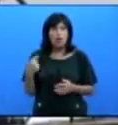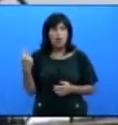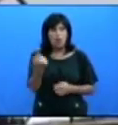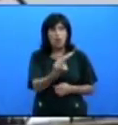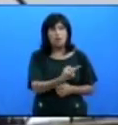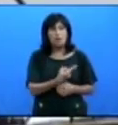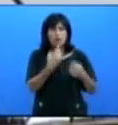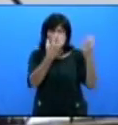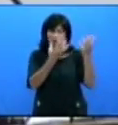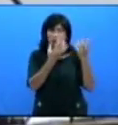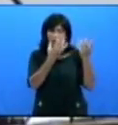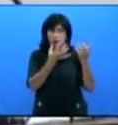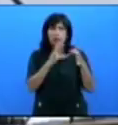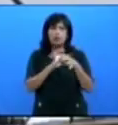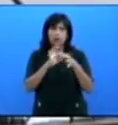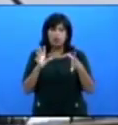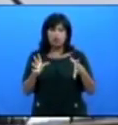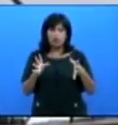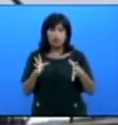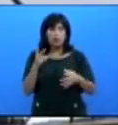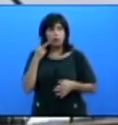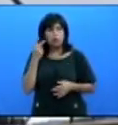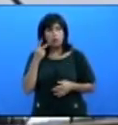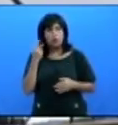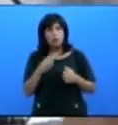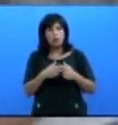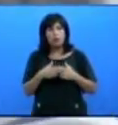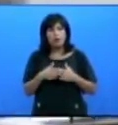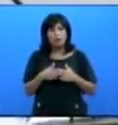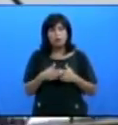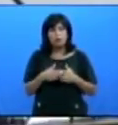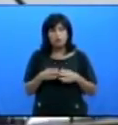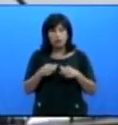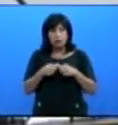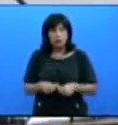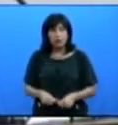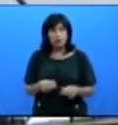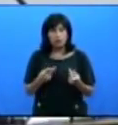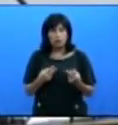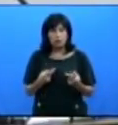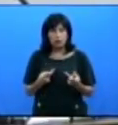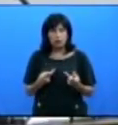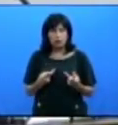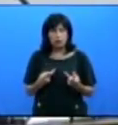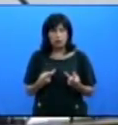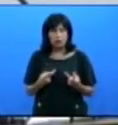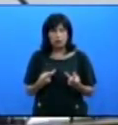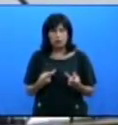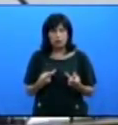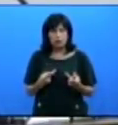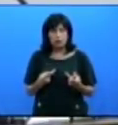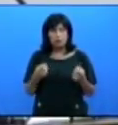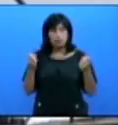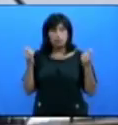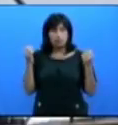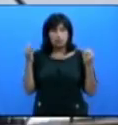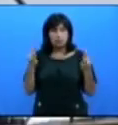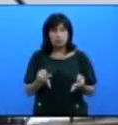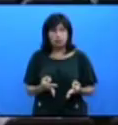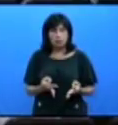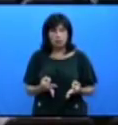projeto objeto de deliberação. Os vereadores e vereadoras que forem favoráveis permaneçam como estão.